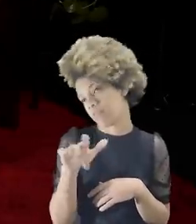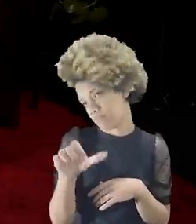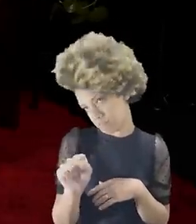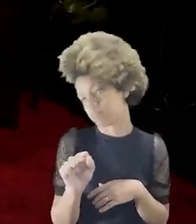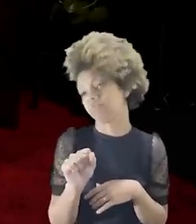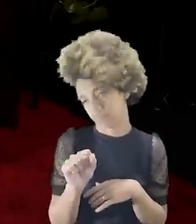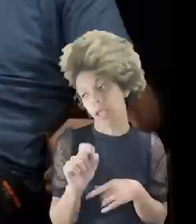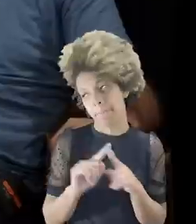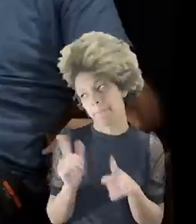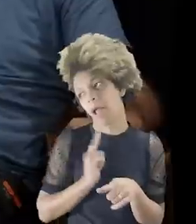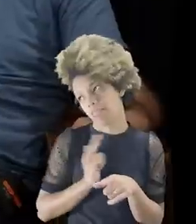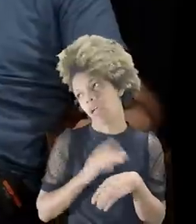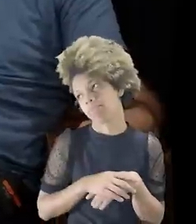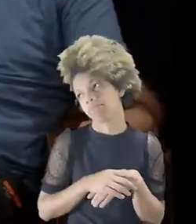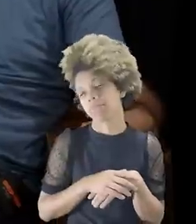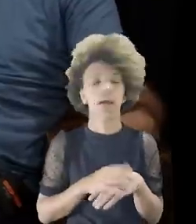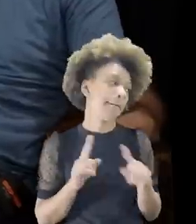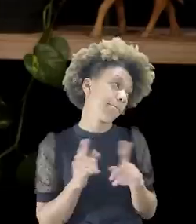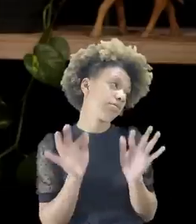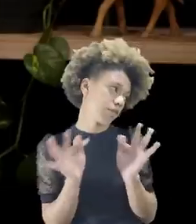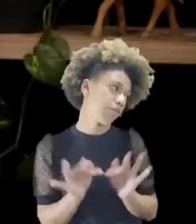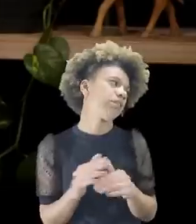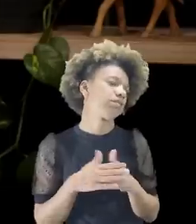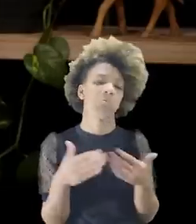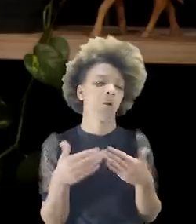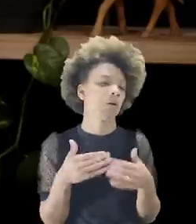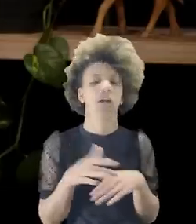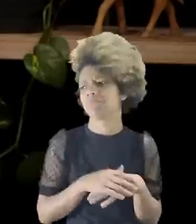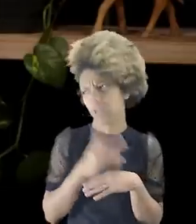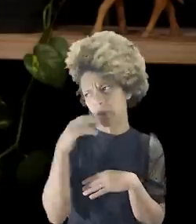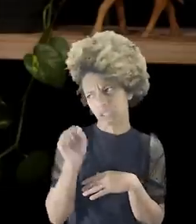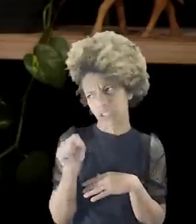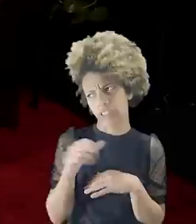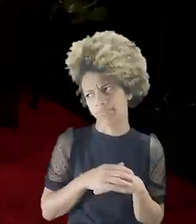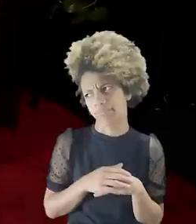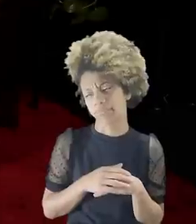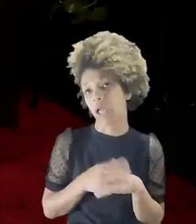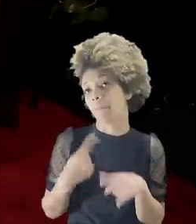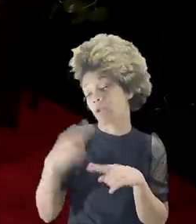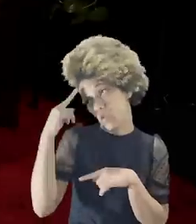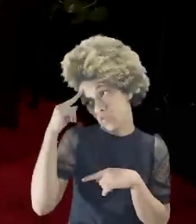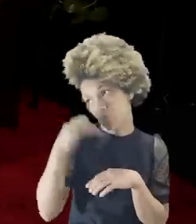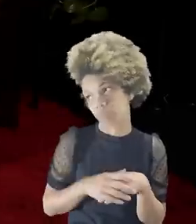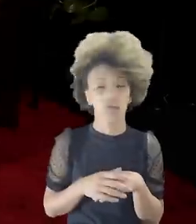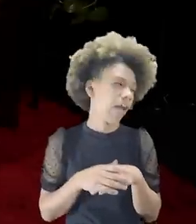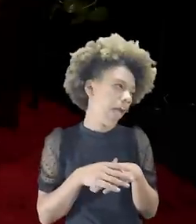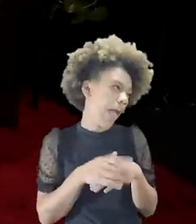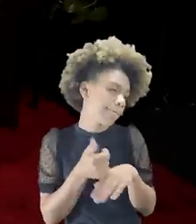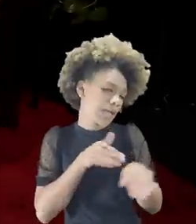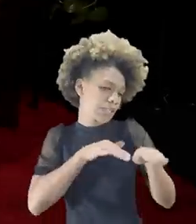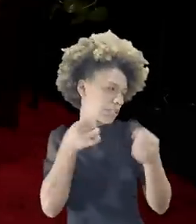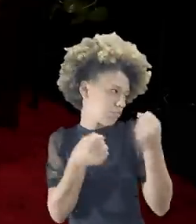Charlie Então mas tem também cara que não quer jogar mas o cara tá feliz indo para qualquer qualquer eu acho que sim né porque é o sonho da molecada